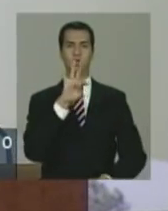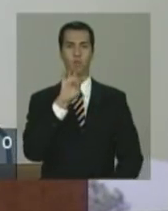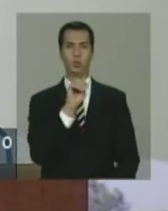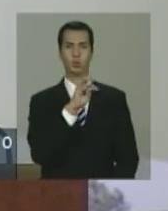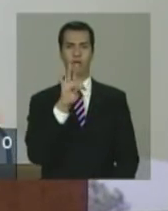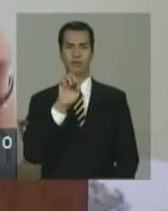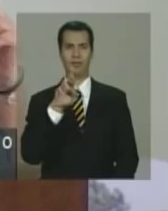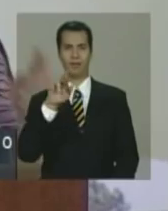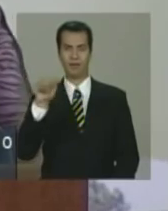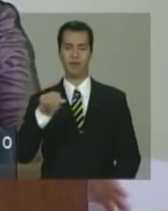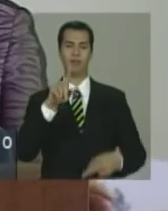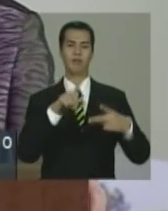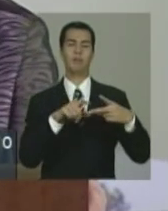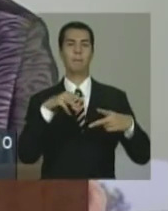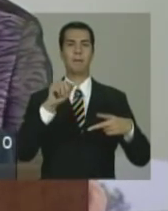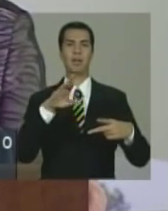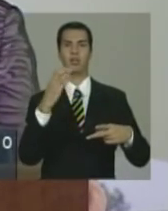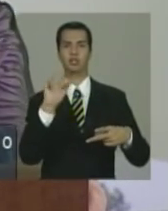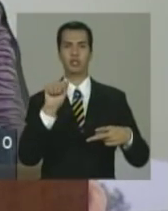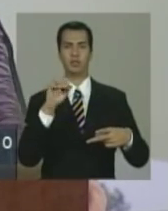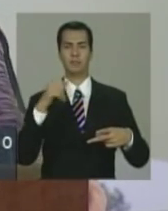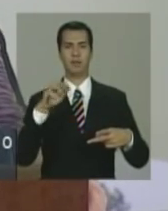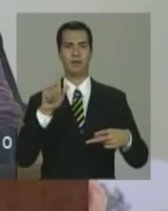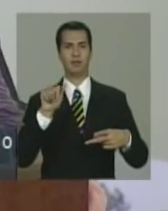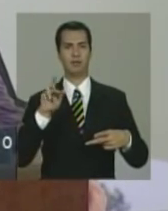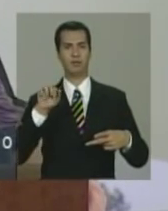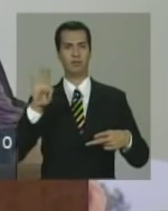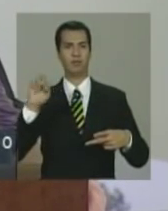basicamente, uma questão: